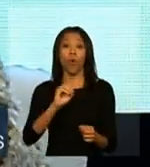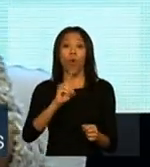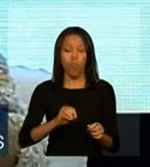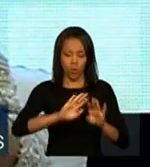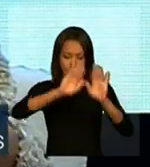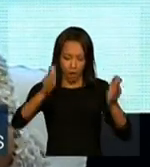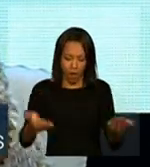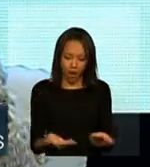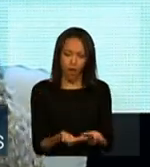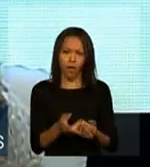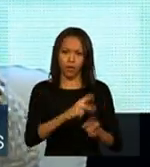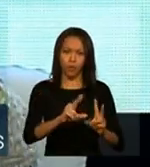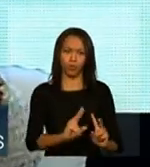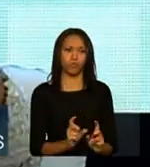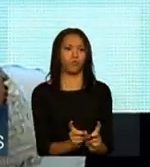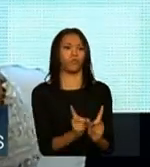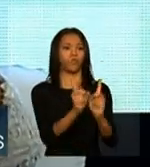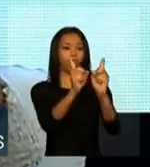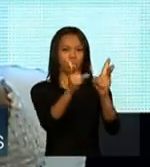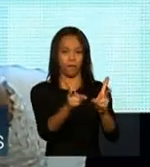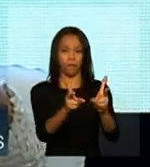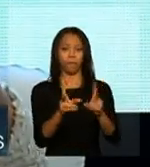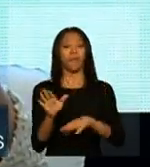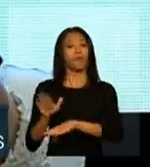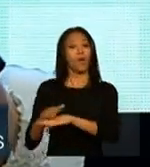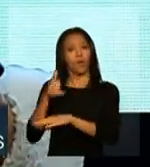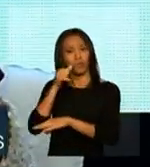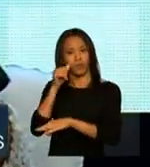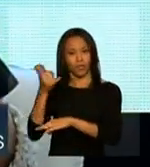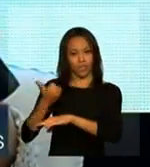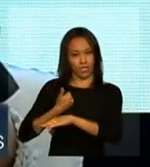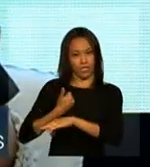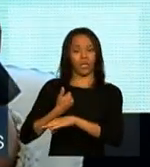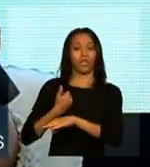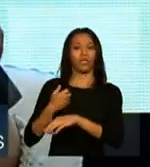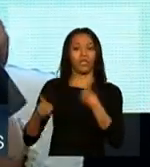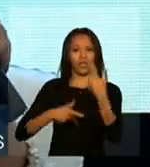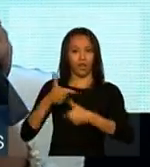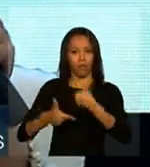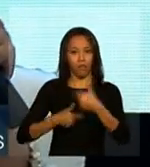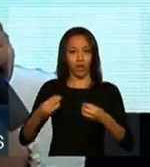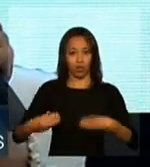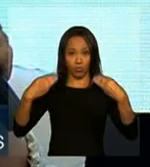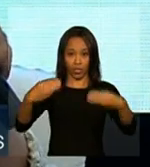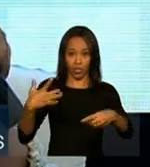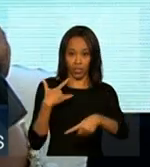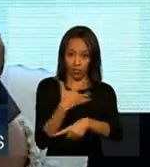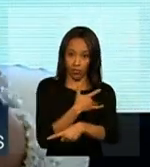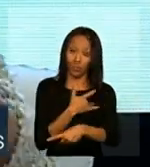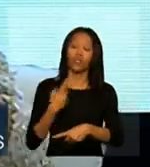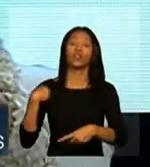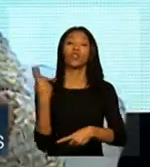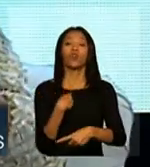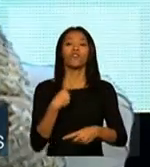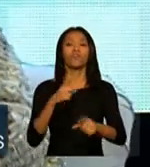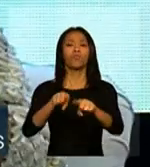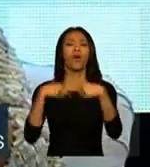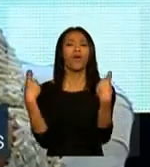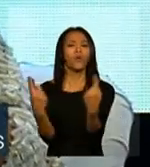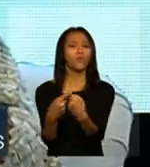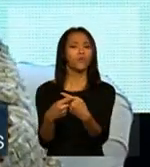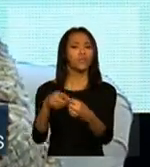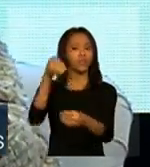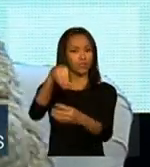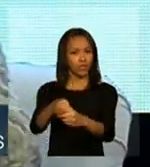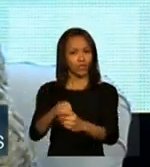hoje me relatava a Patrícia do Ministério da Saúde que nós fizemos uma agenda com as Santas Casas. Quer dizer, a agenda de